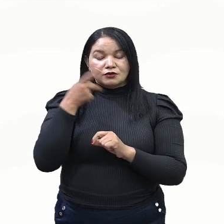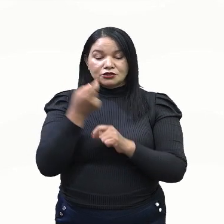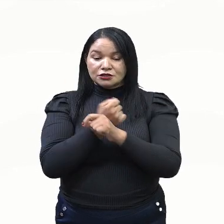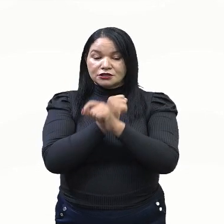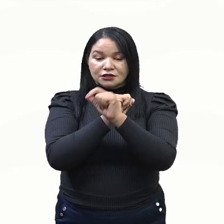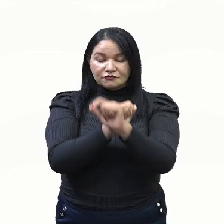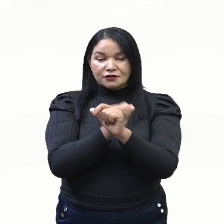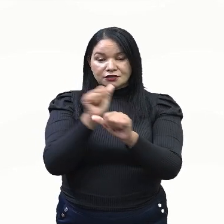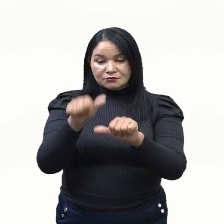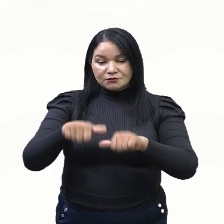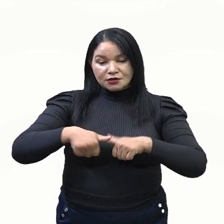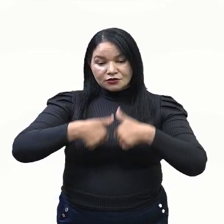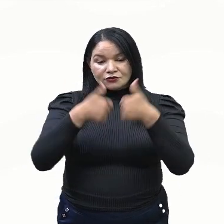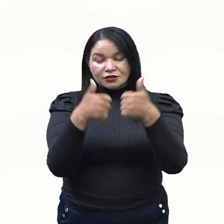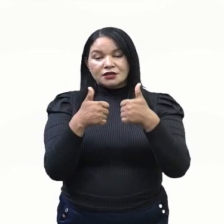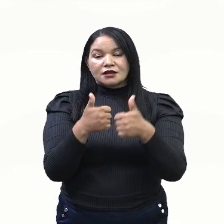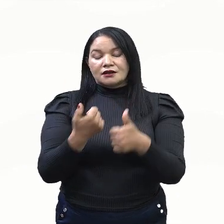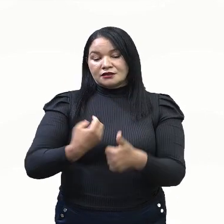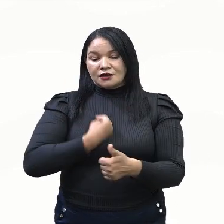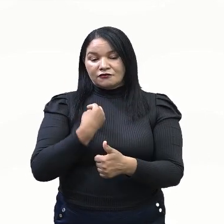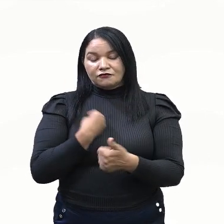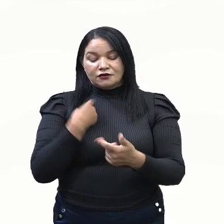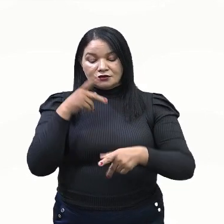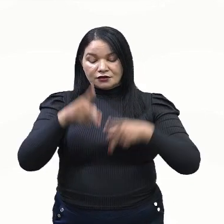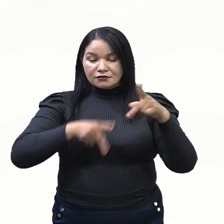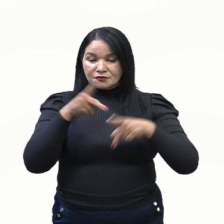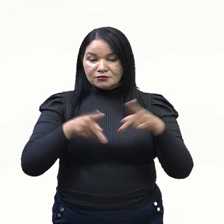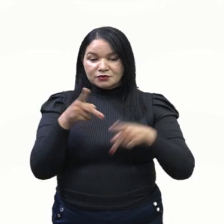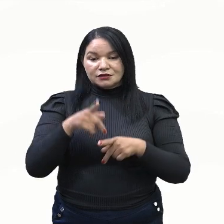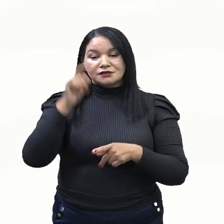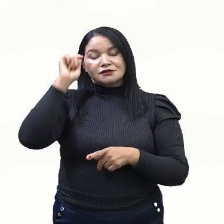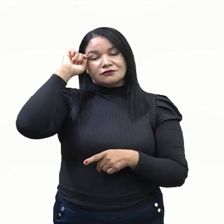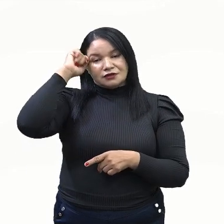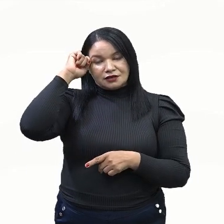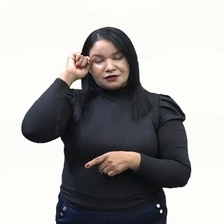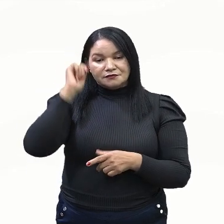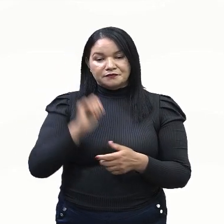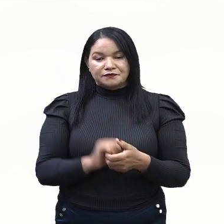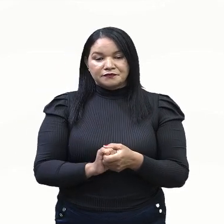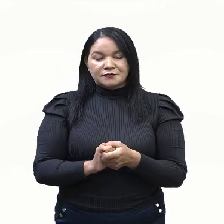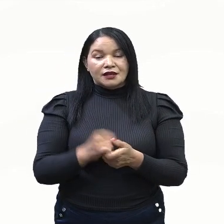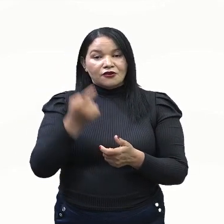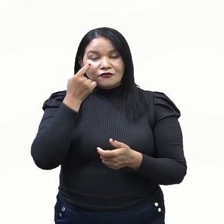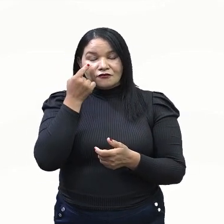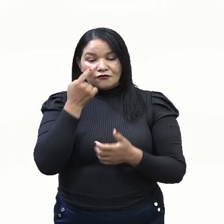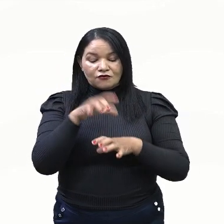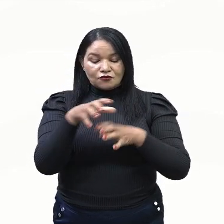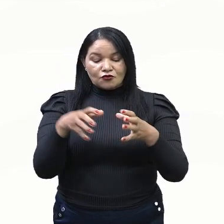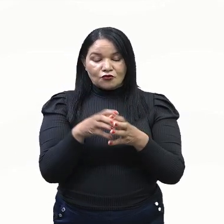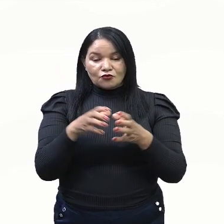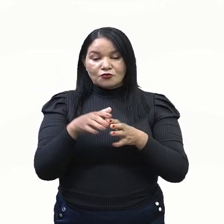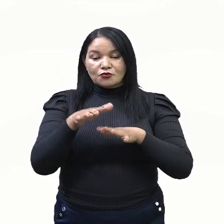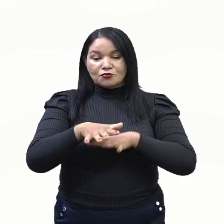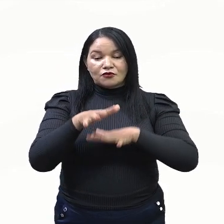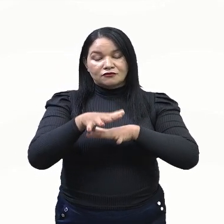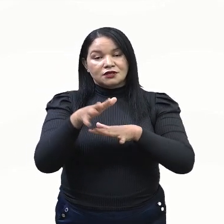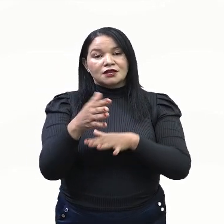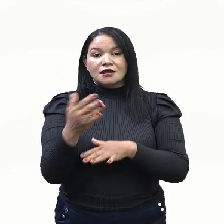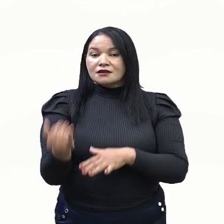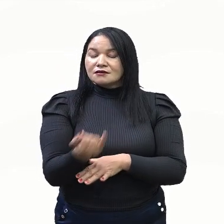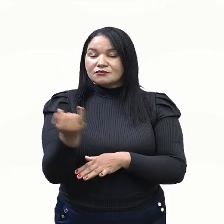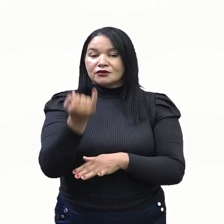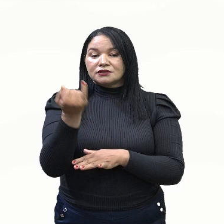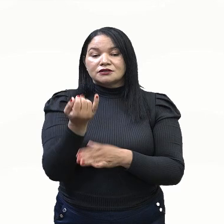melhoria das condições de vida da população negra. Observem que esses movimentos sociais vão ser importantes